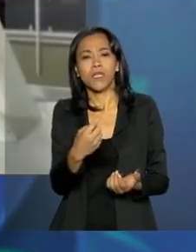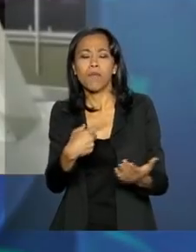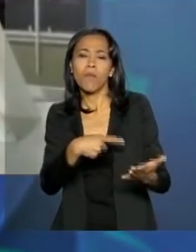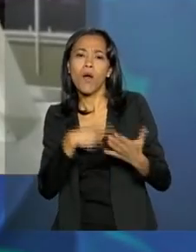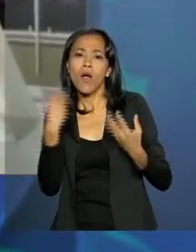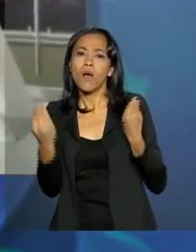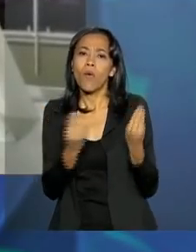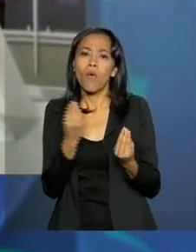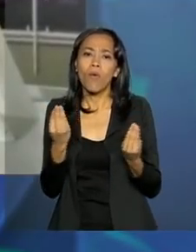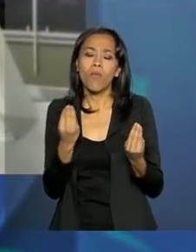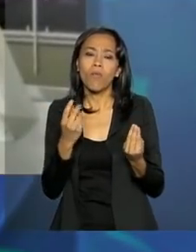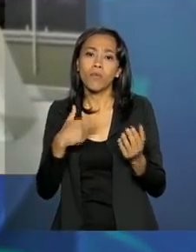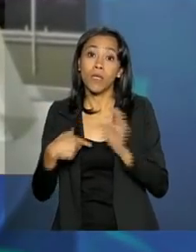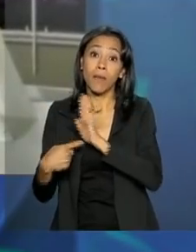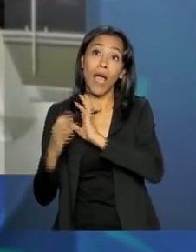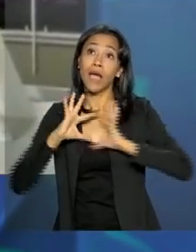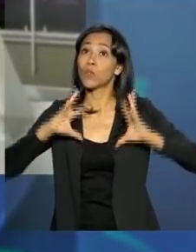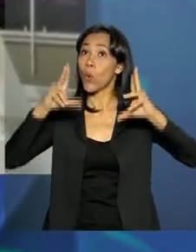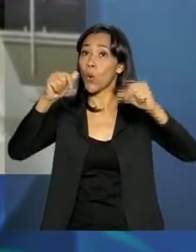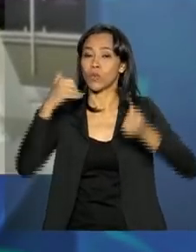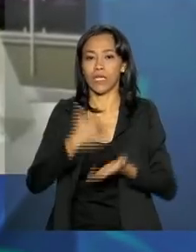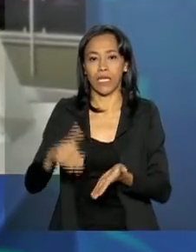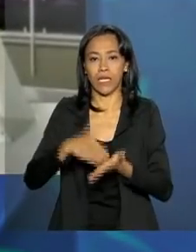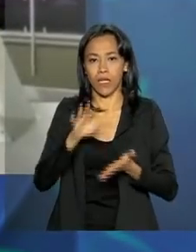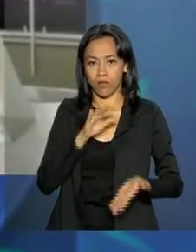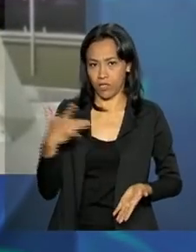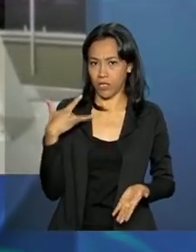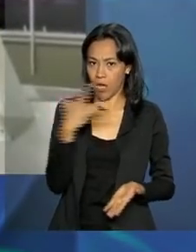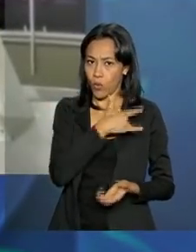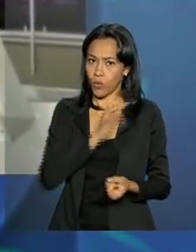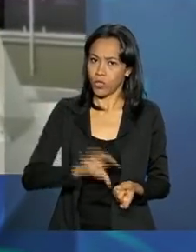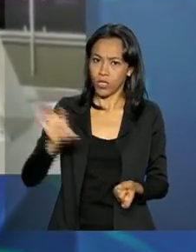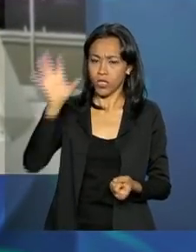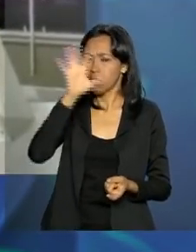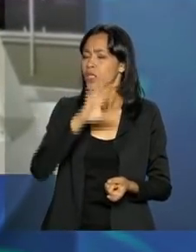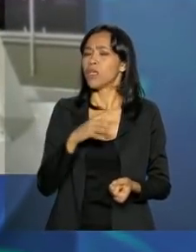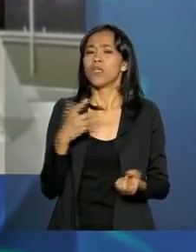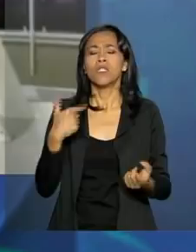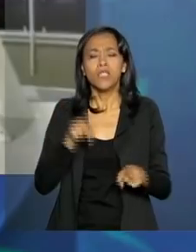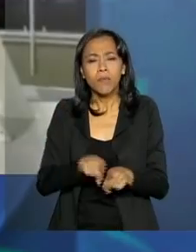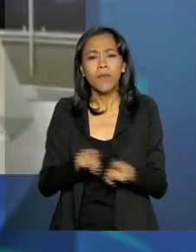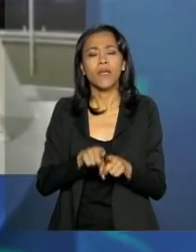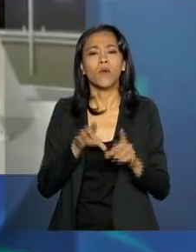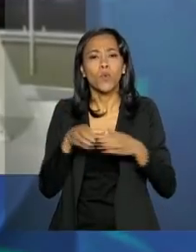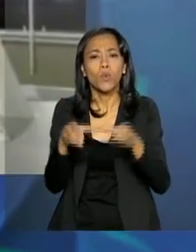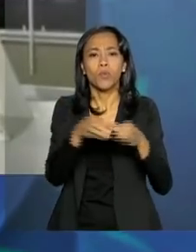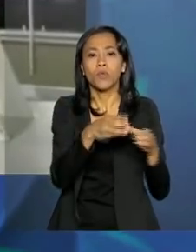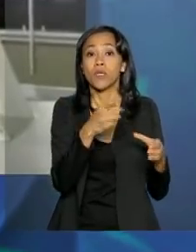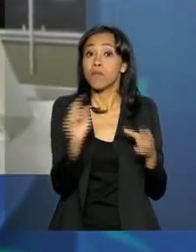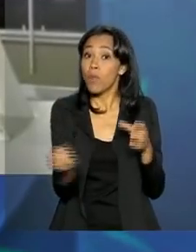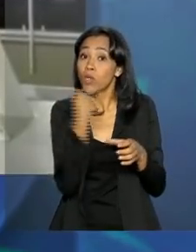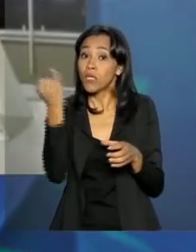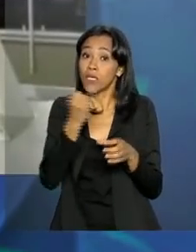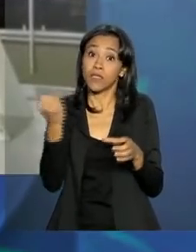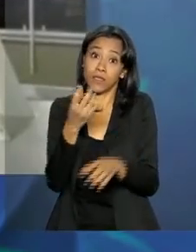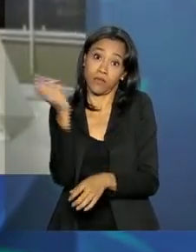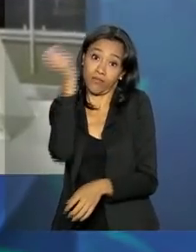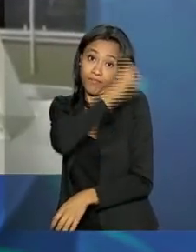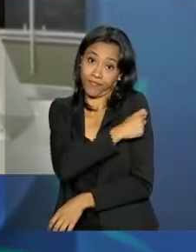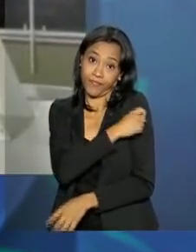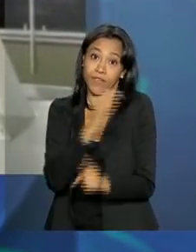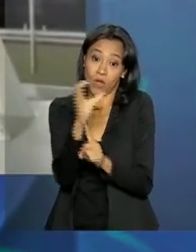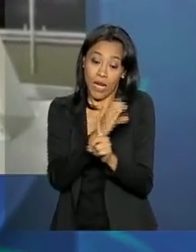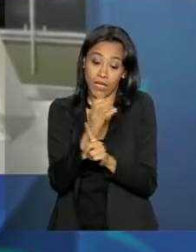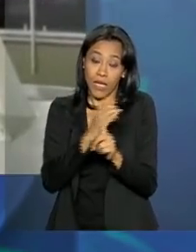a todos os secretários municipais de saúde, a todas as equipes de vacinação, a importância da caderneta de vacinação estar em